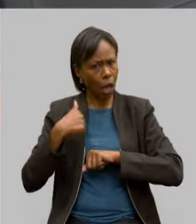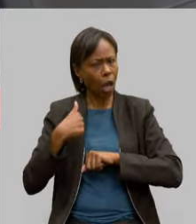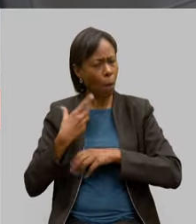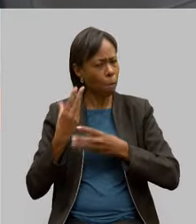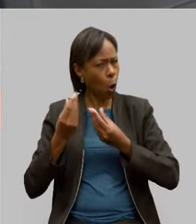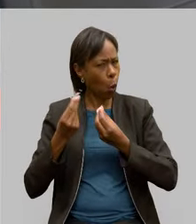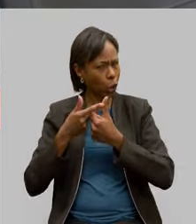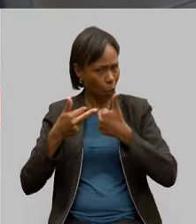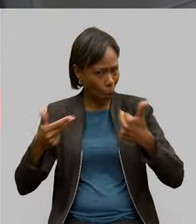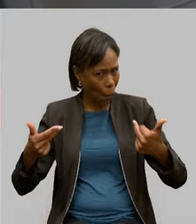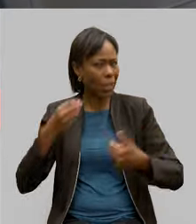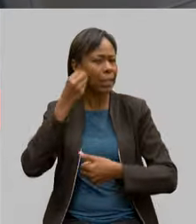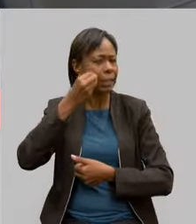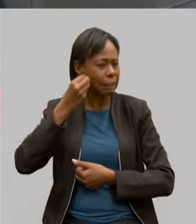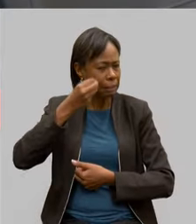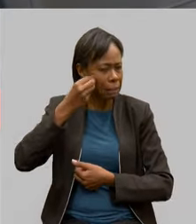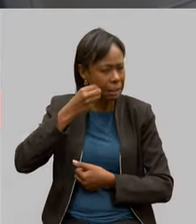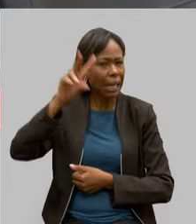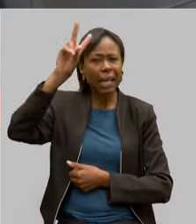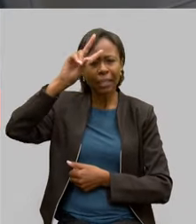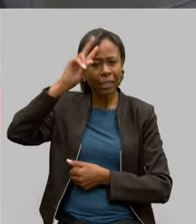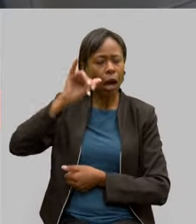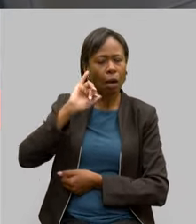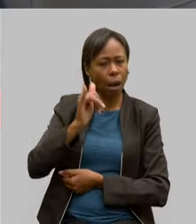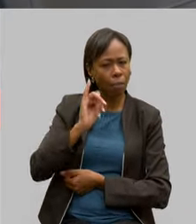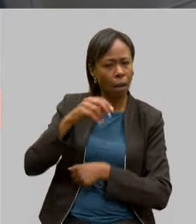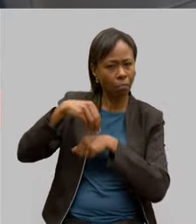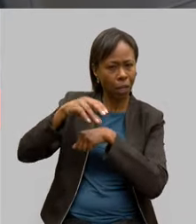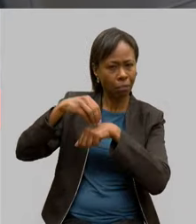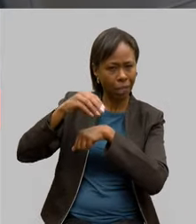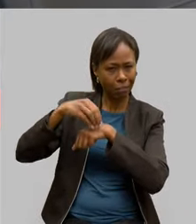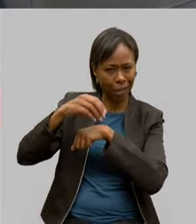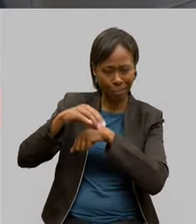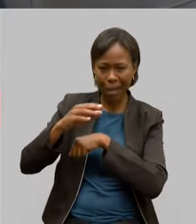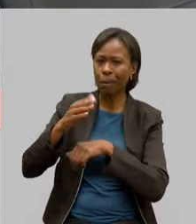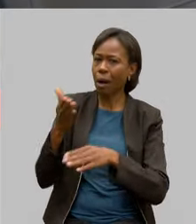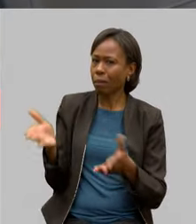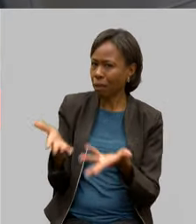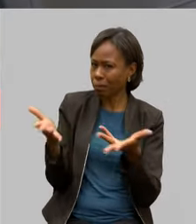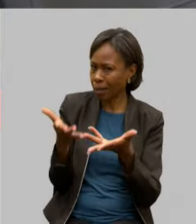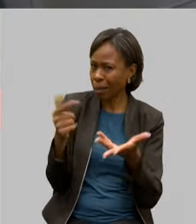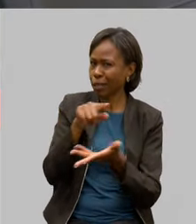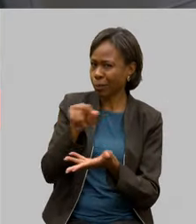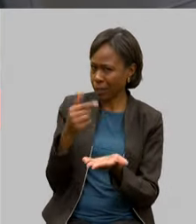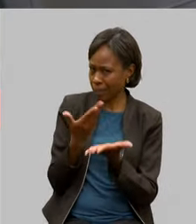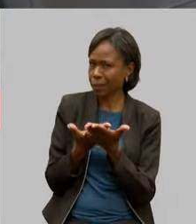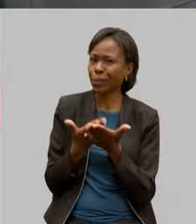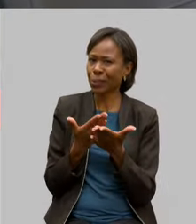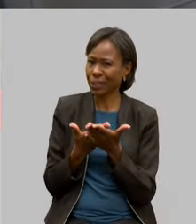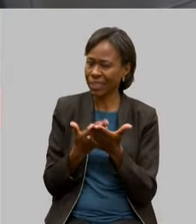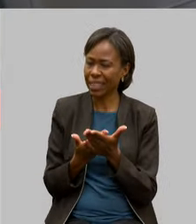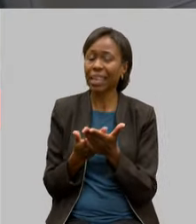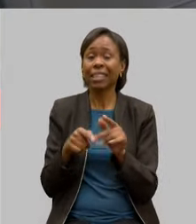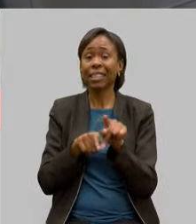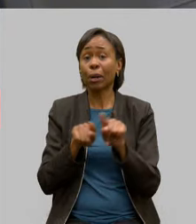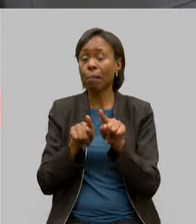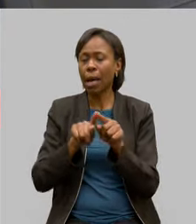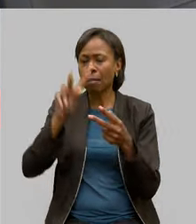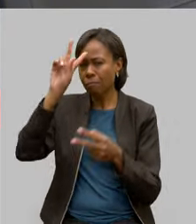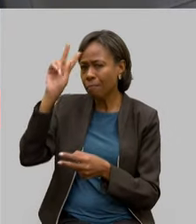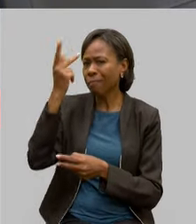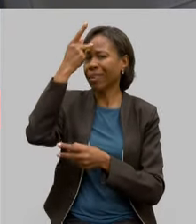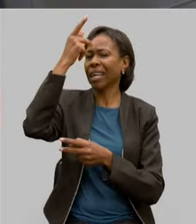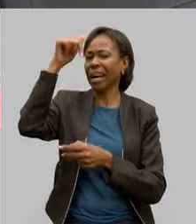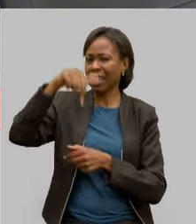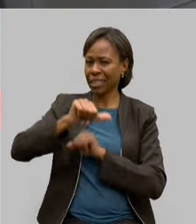aqui tem muita história boa pra gente contar e pra gente poder incentivar o estudo e trazer essa ressignificação pra nossa